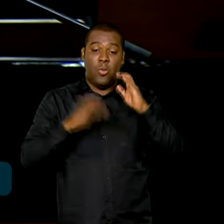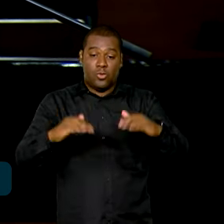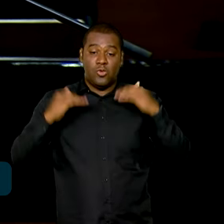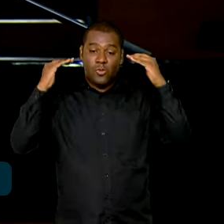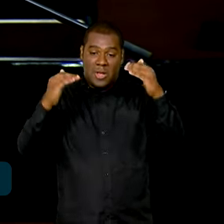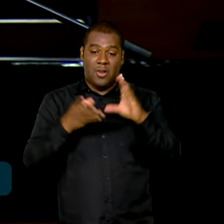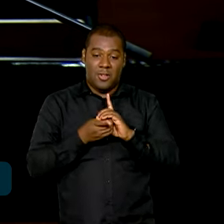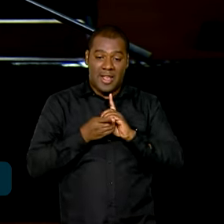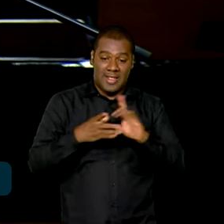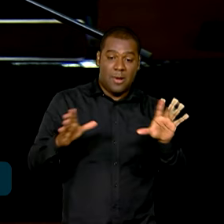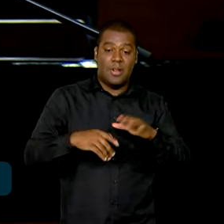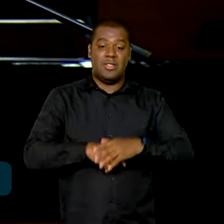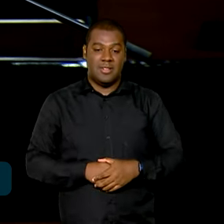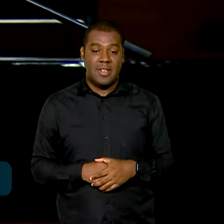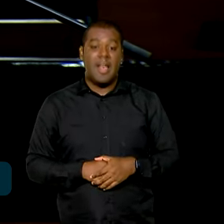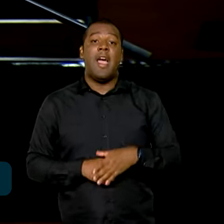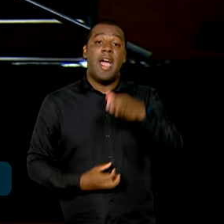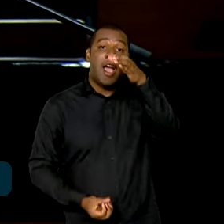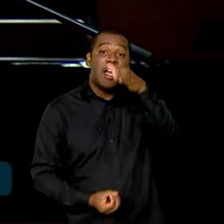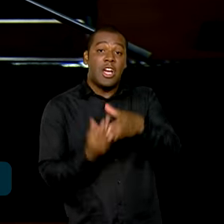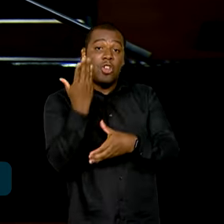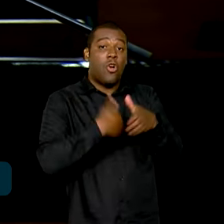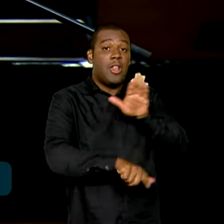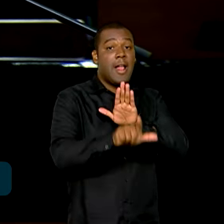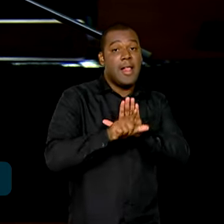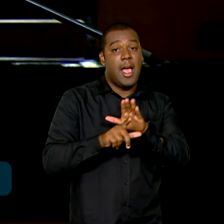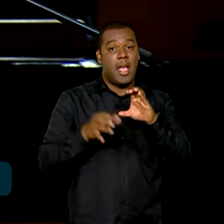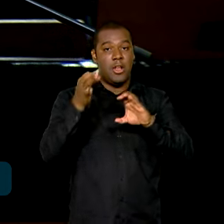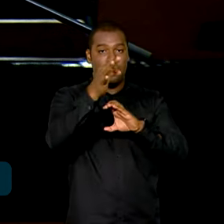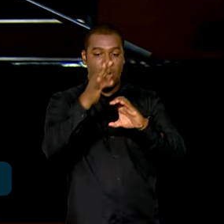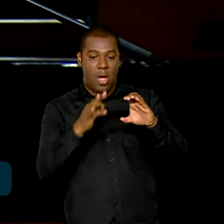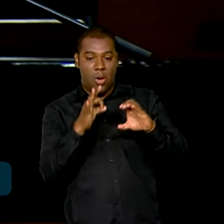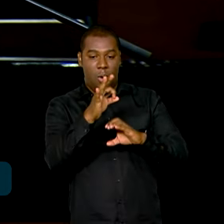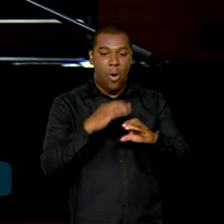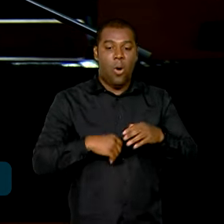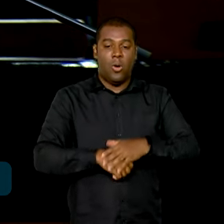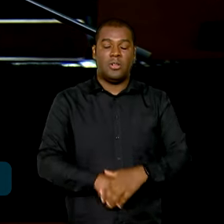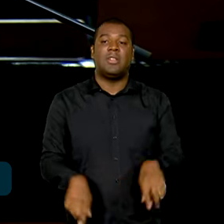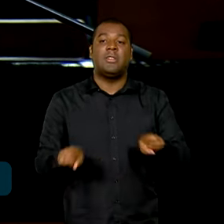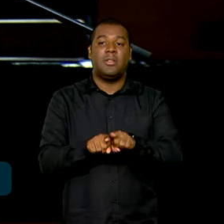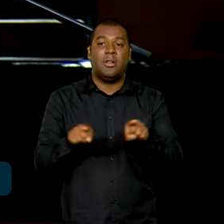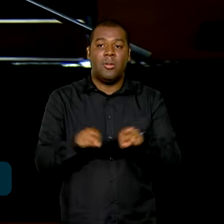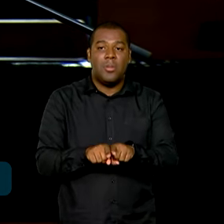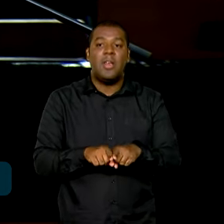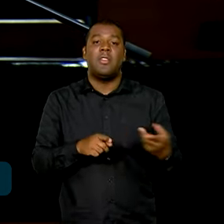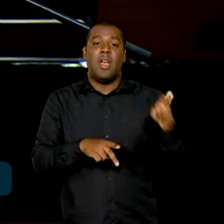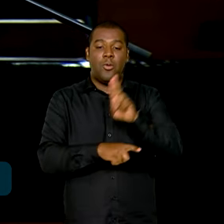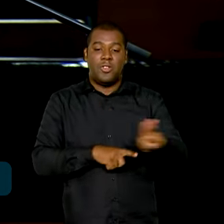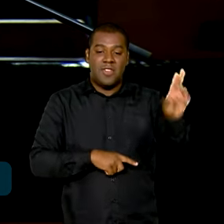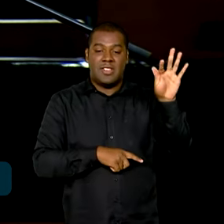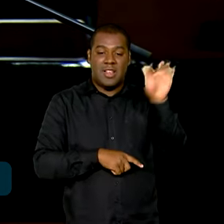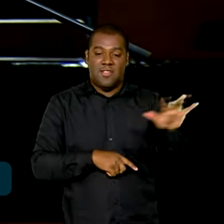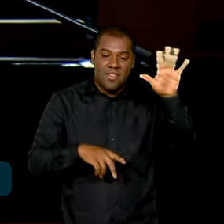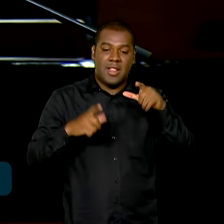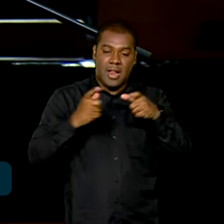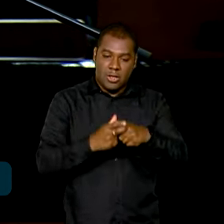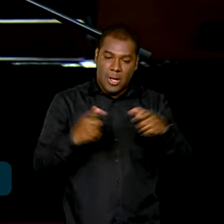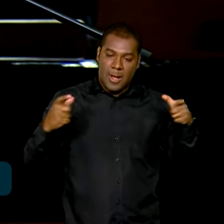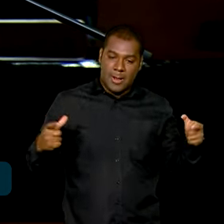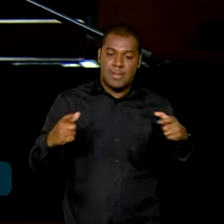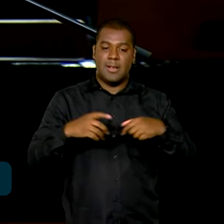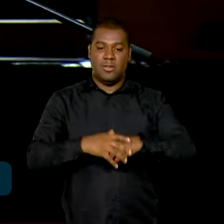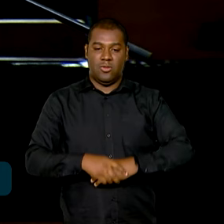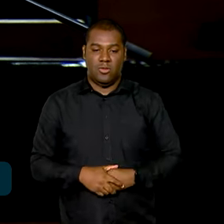de apoio a plano de reestruturação e expansão das universidades federais, o REUNE. Com o REUNE, criamos as condições para